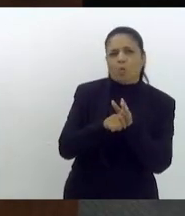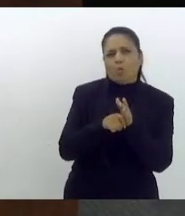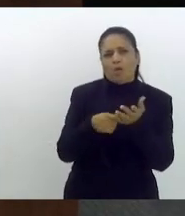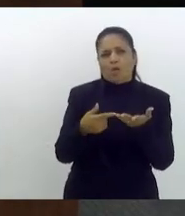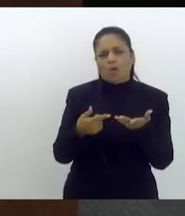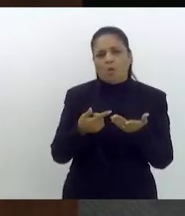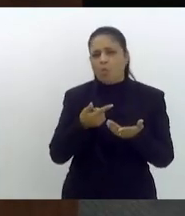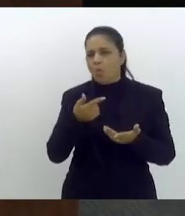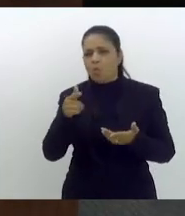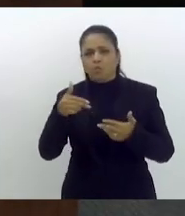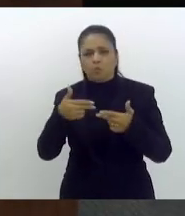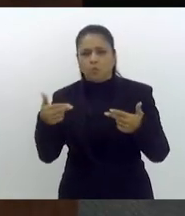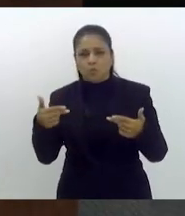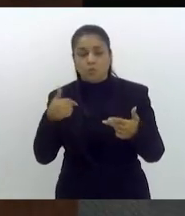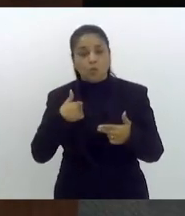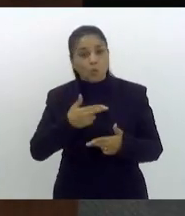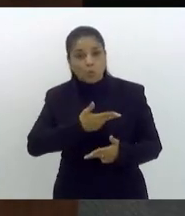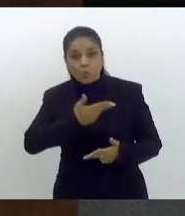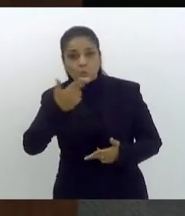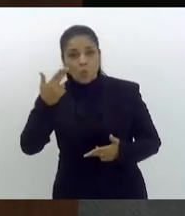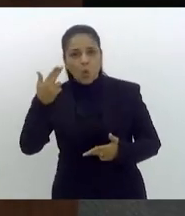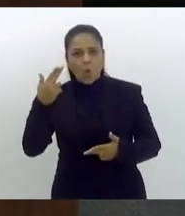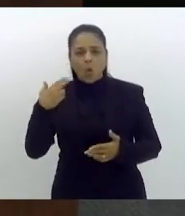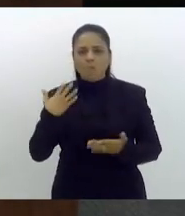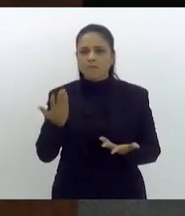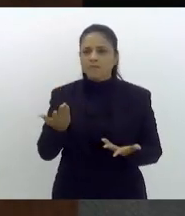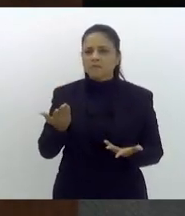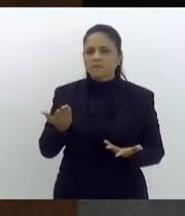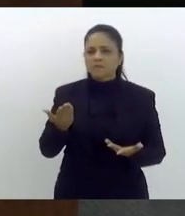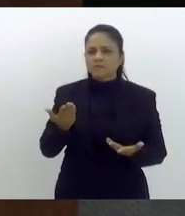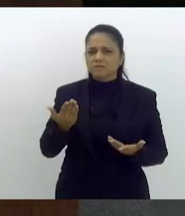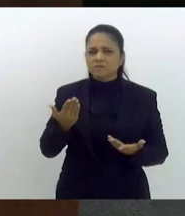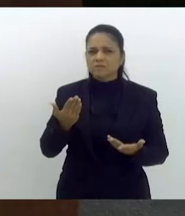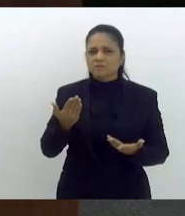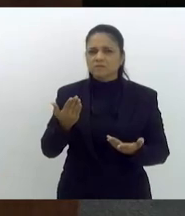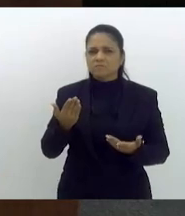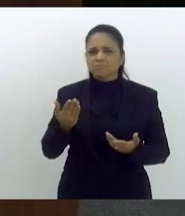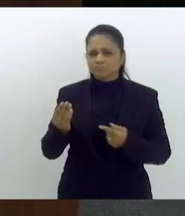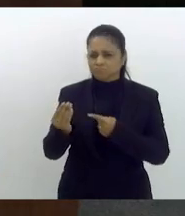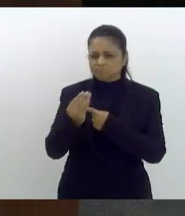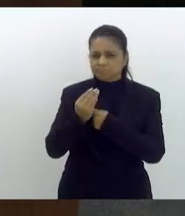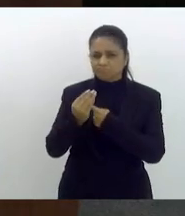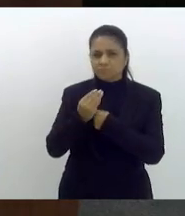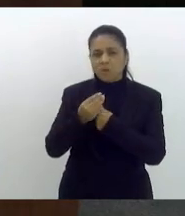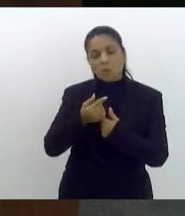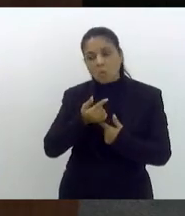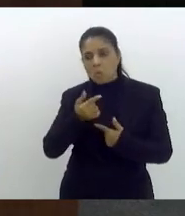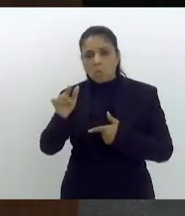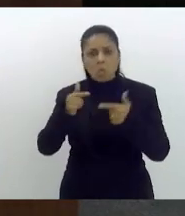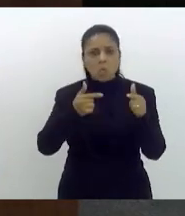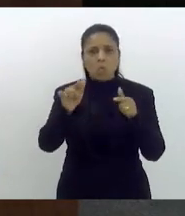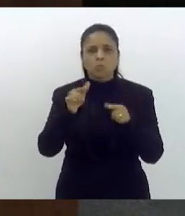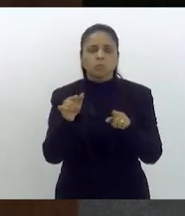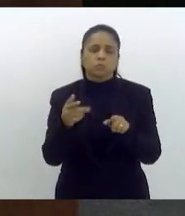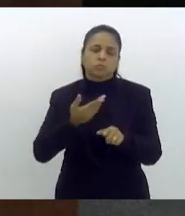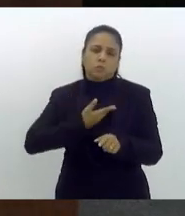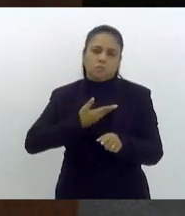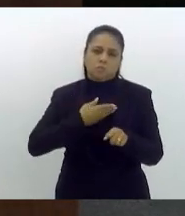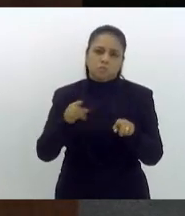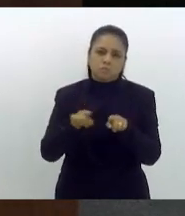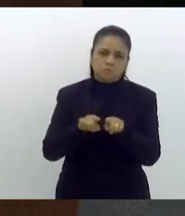eu tenho um nome a zelar E como eu tenho vários colegas tem também